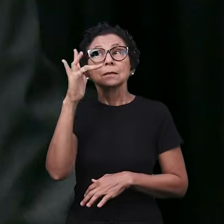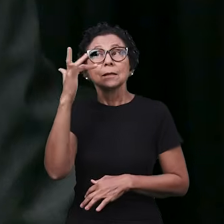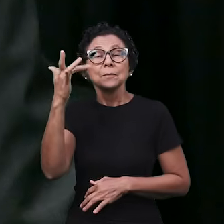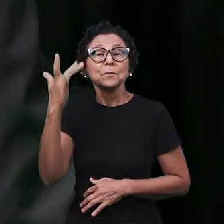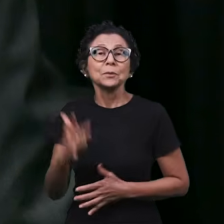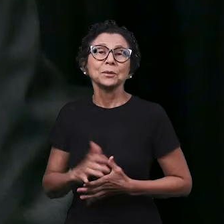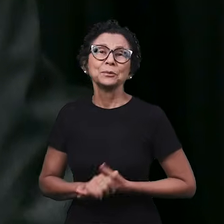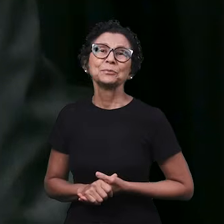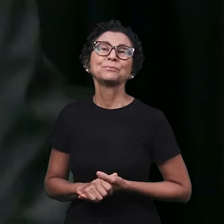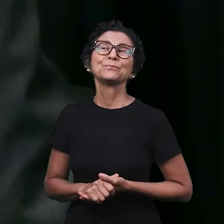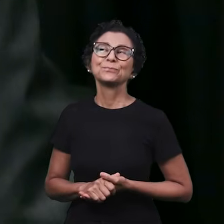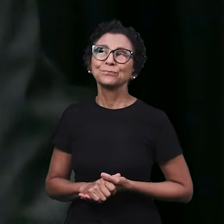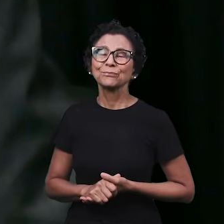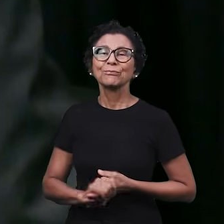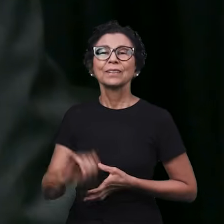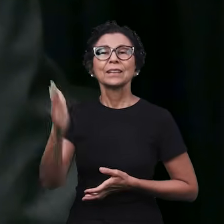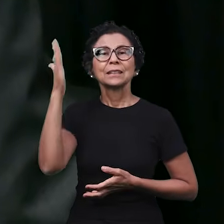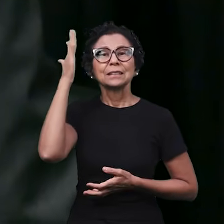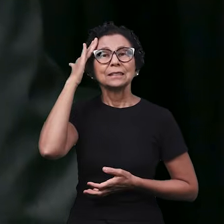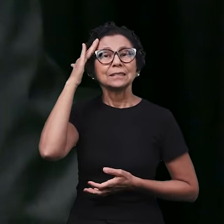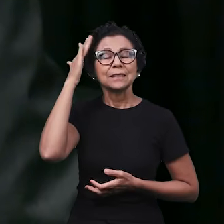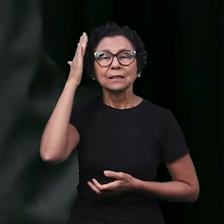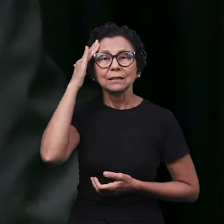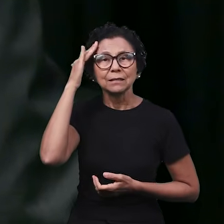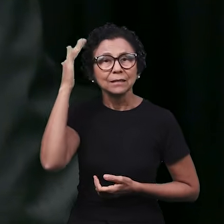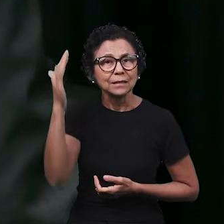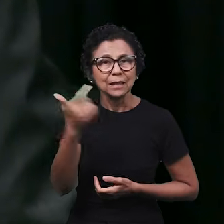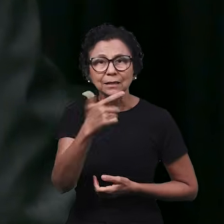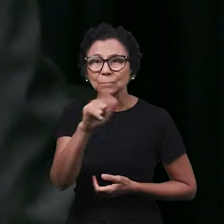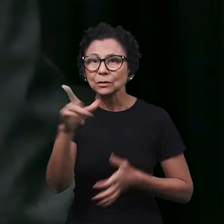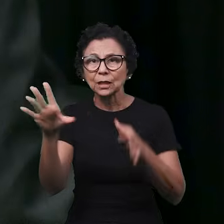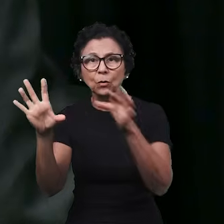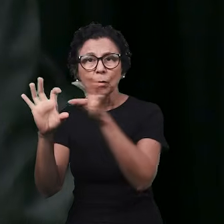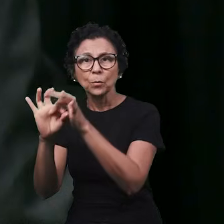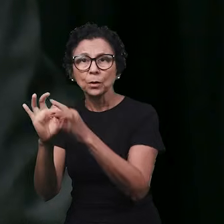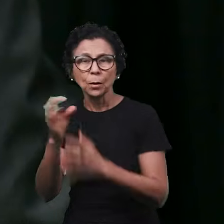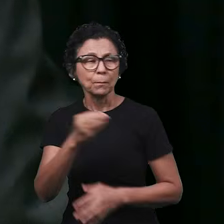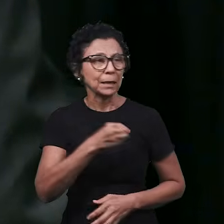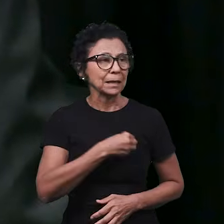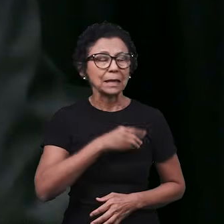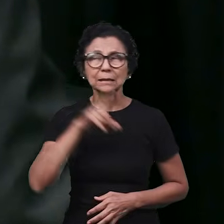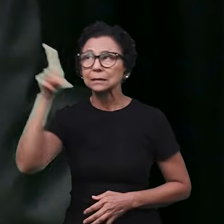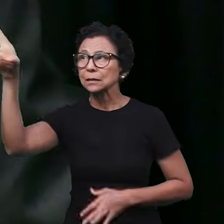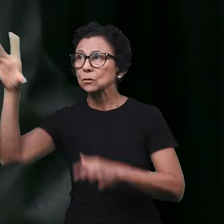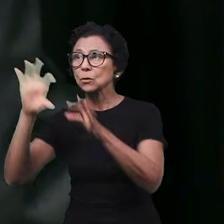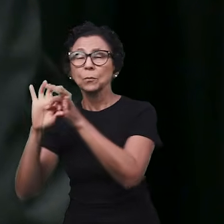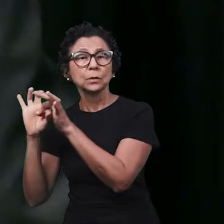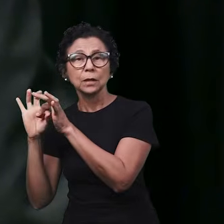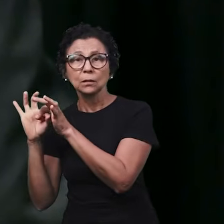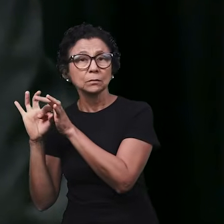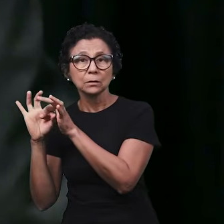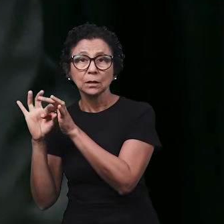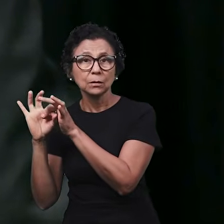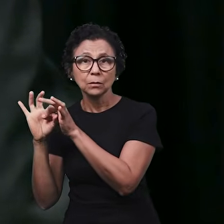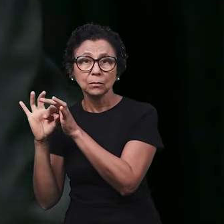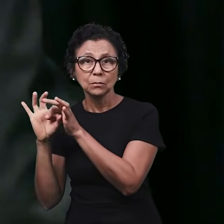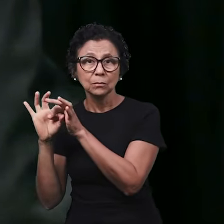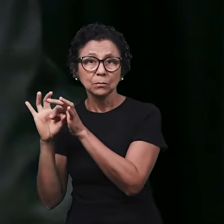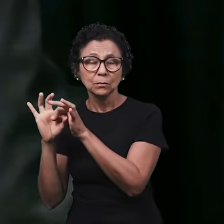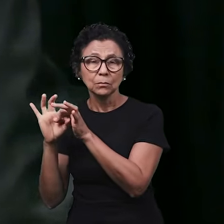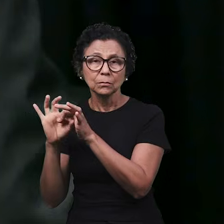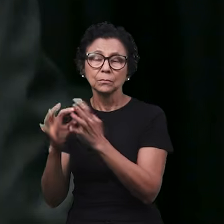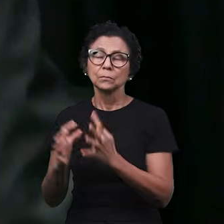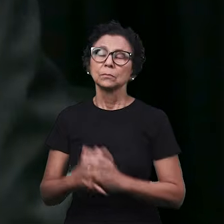de Deus. É entender que não tem comunhão entre luz e trevas. E eu não quero trevas, eu quero luz. Então a